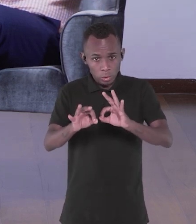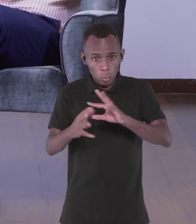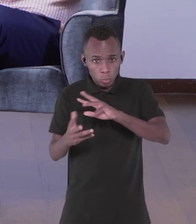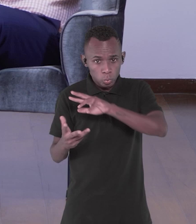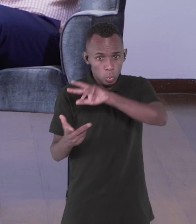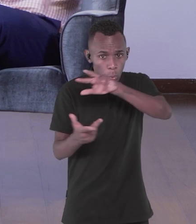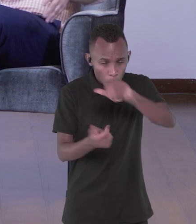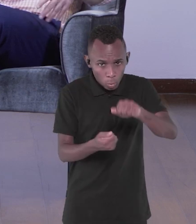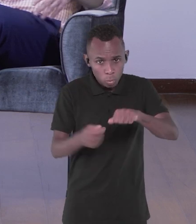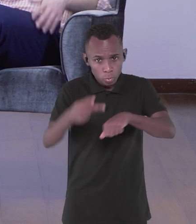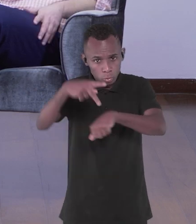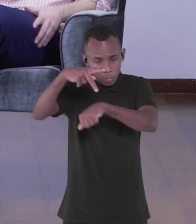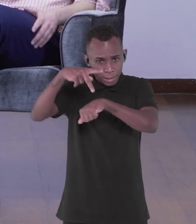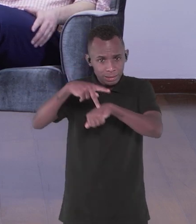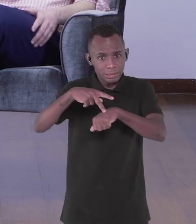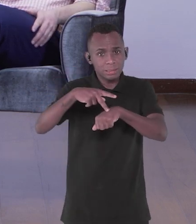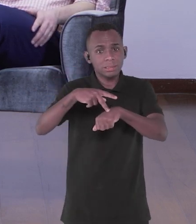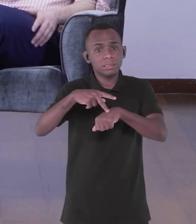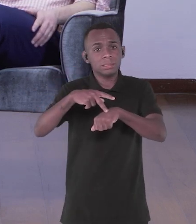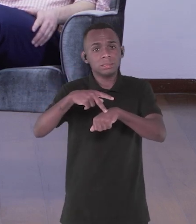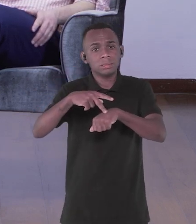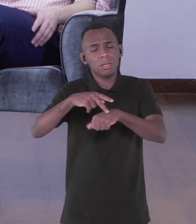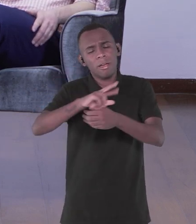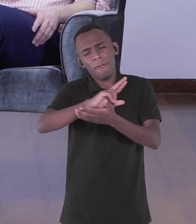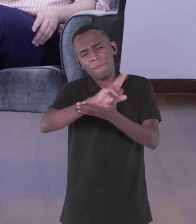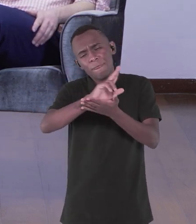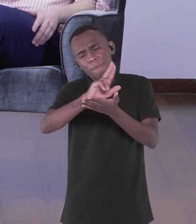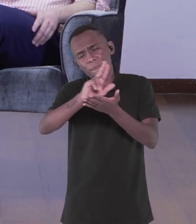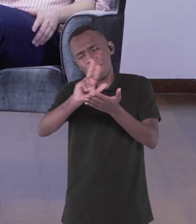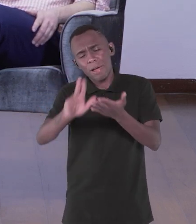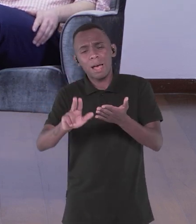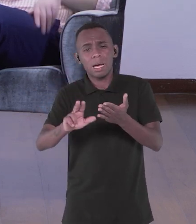enfim, da OMC, da Organização Mundial do Comércio,